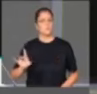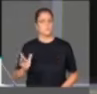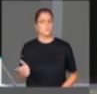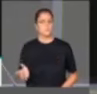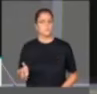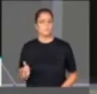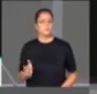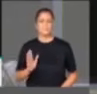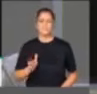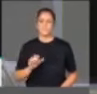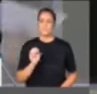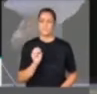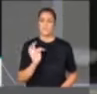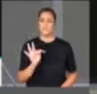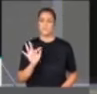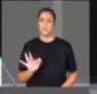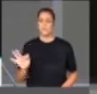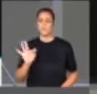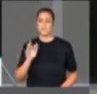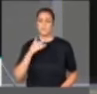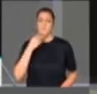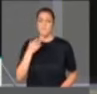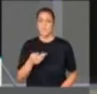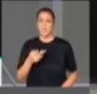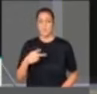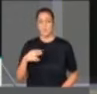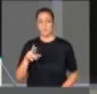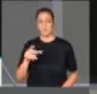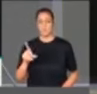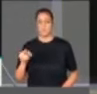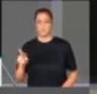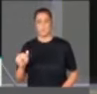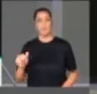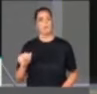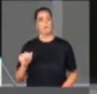procuradora e pelo STF, a alocar recursos no Brasil. Só faltava essa.